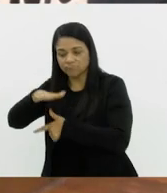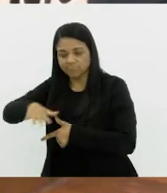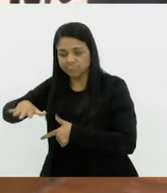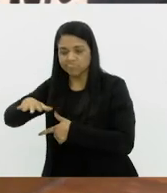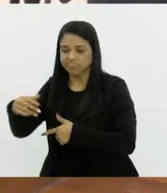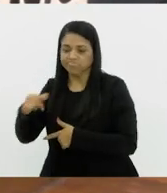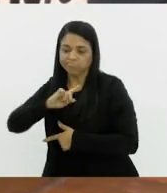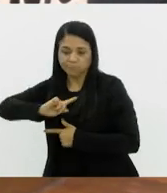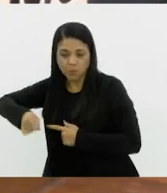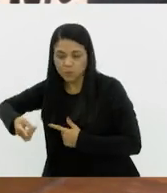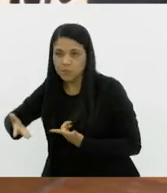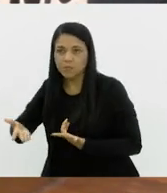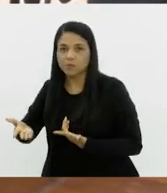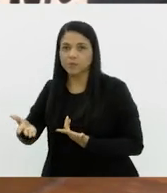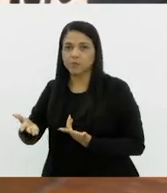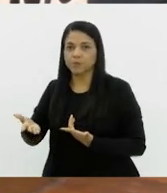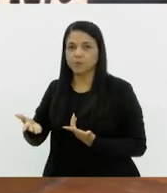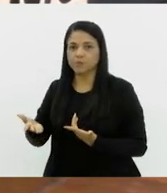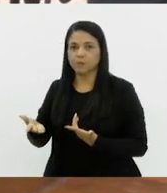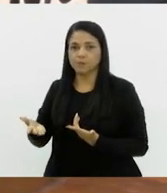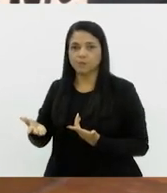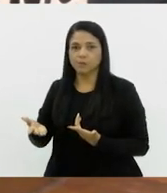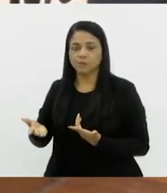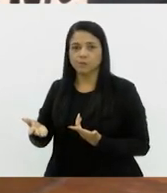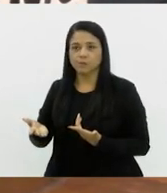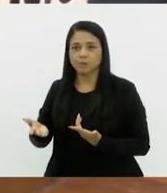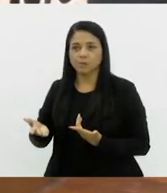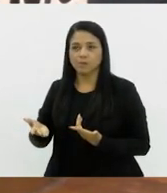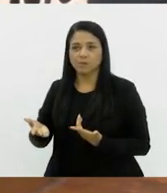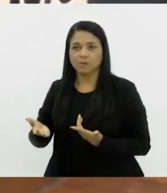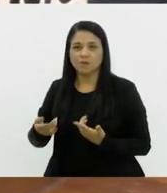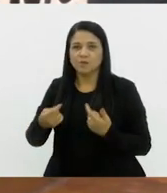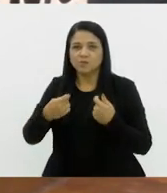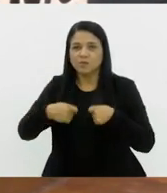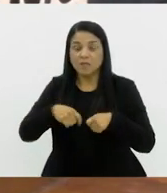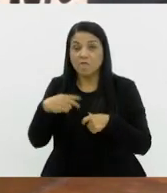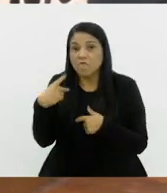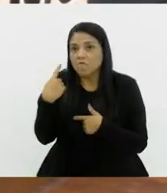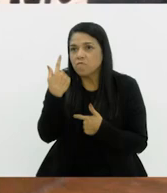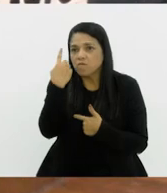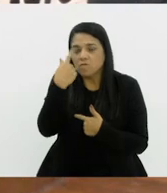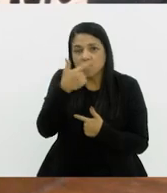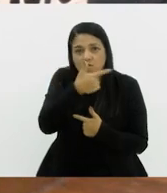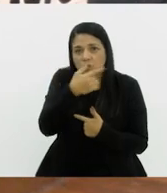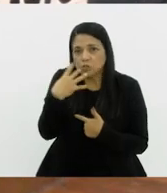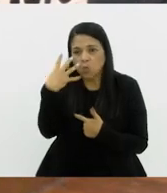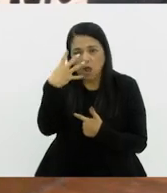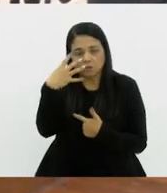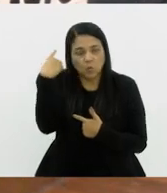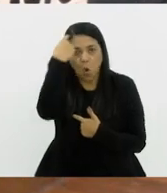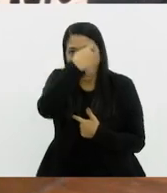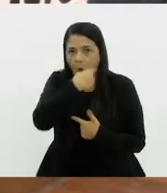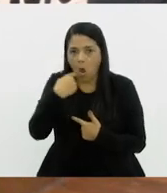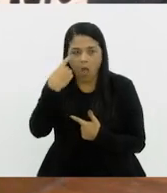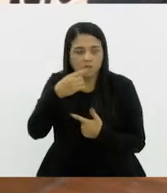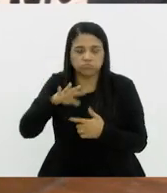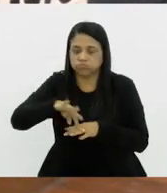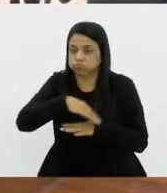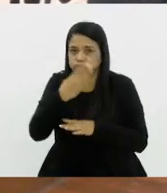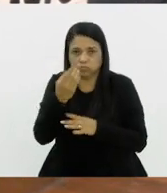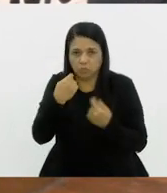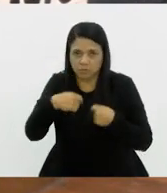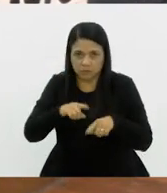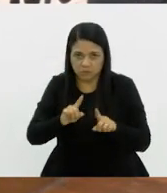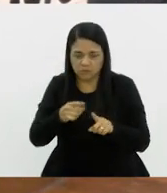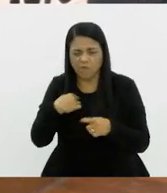voando numa digo, não precisa fazer isso 24 horas, né? Mas fazer uma hora. Vamos ver como é que